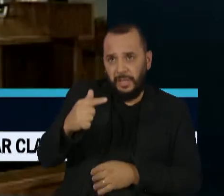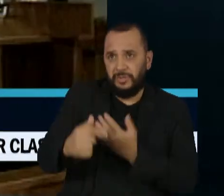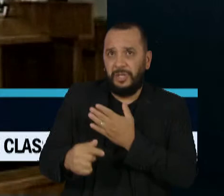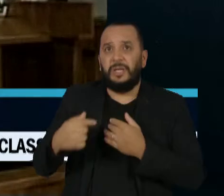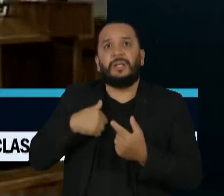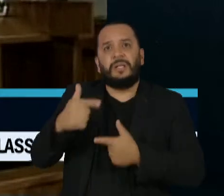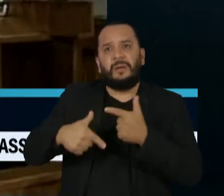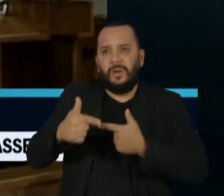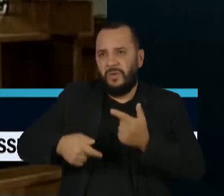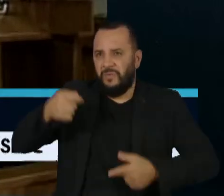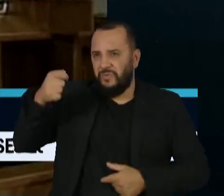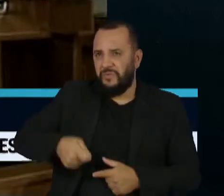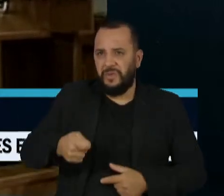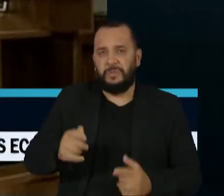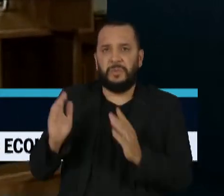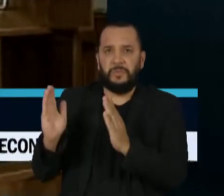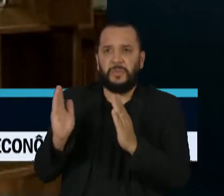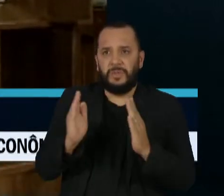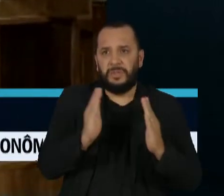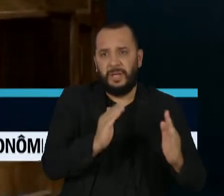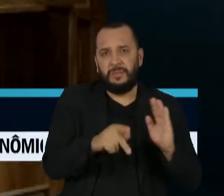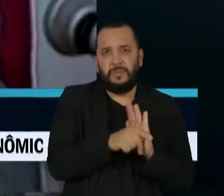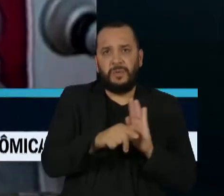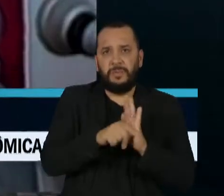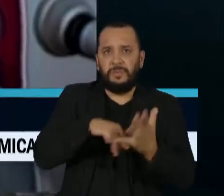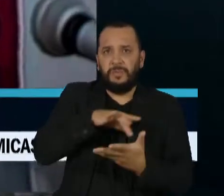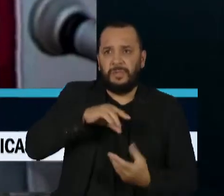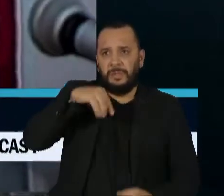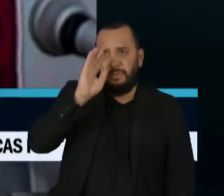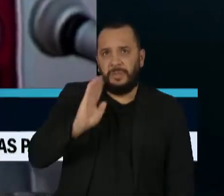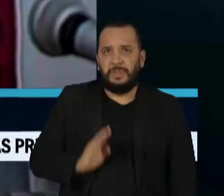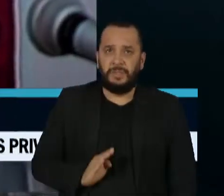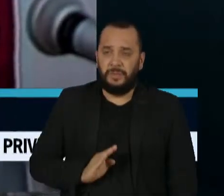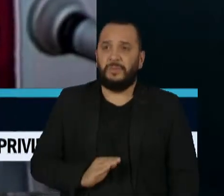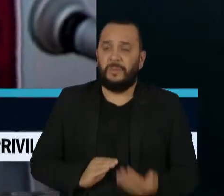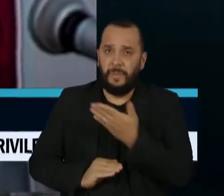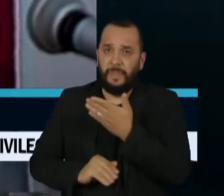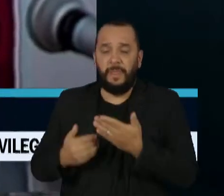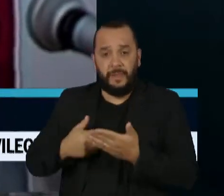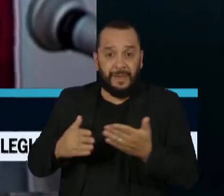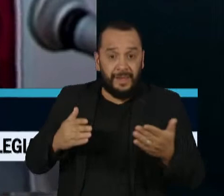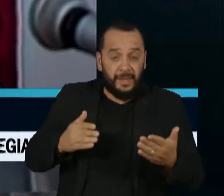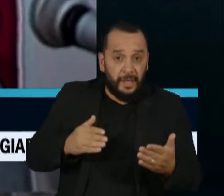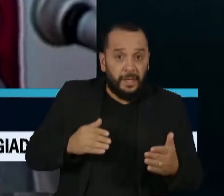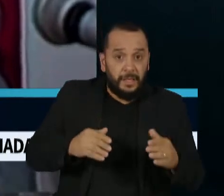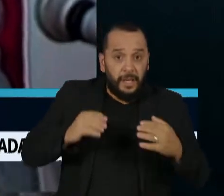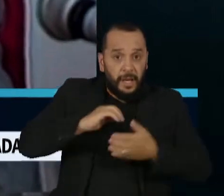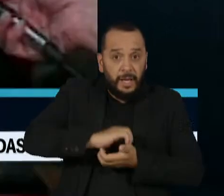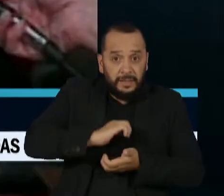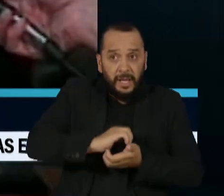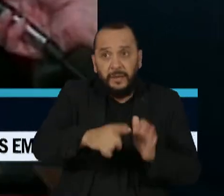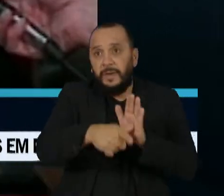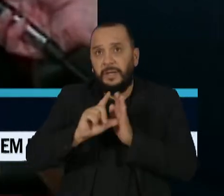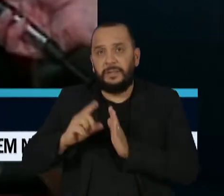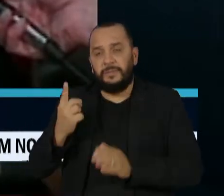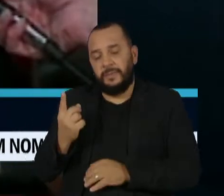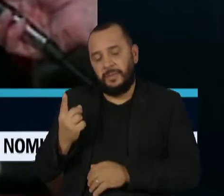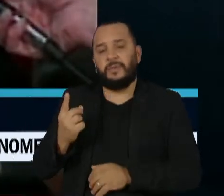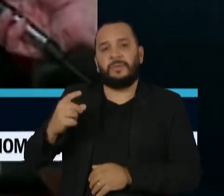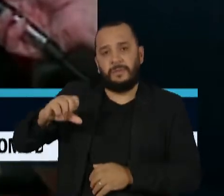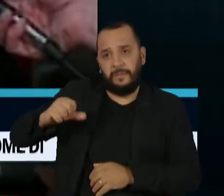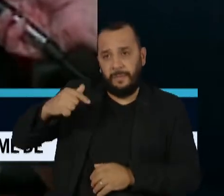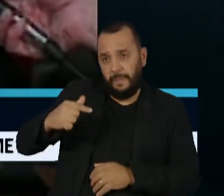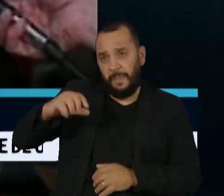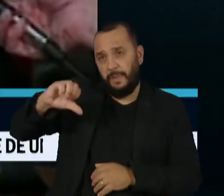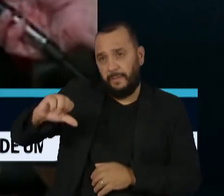uma defesa firme do processo de redemocratização do Brasil antes de entrar no Supremo em 1969 teve o